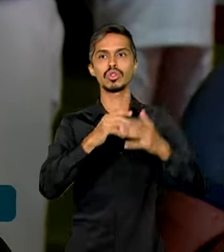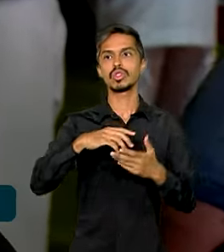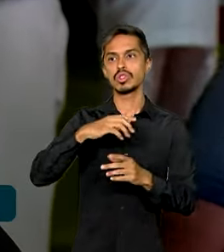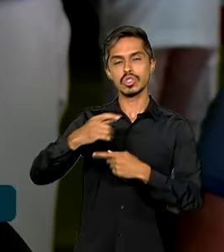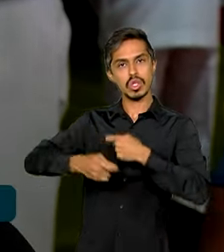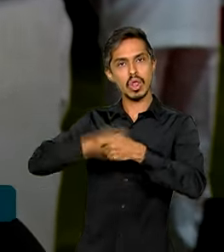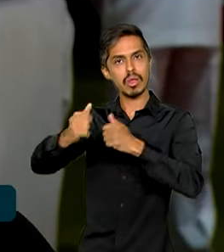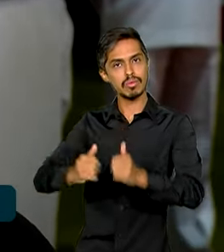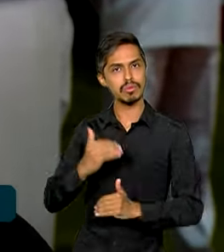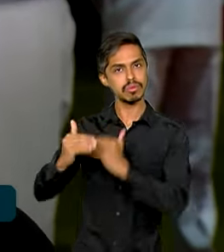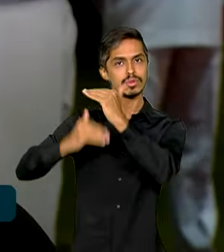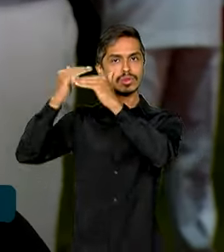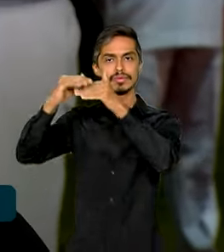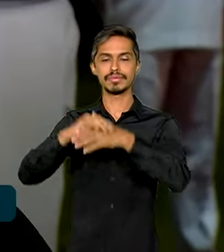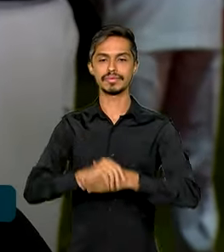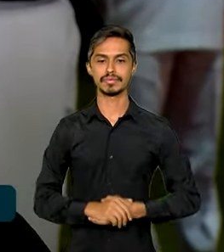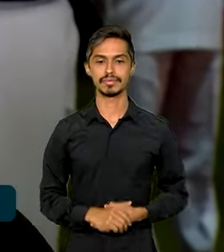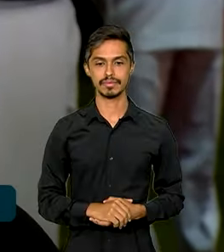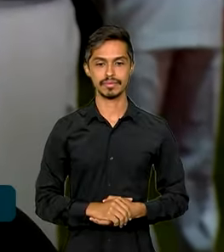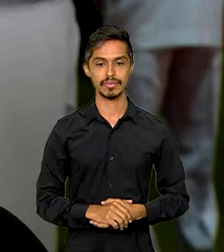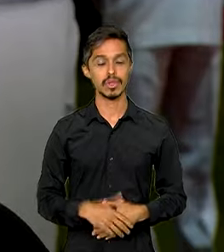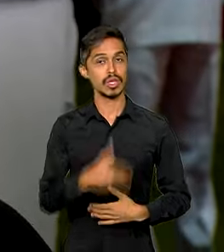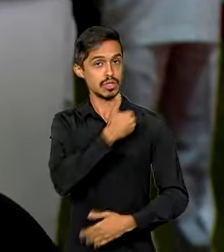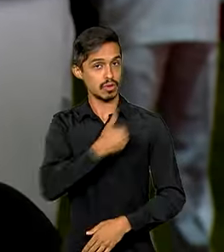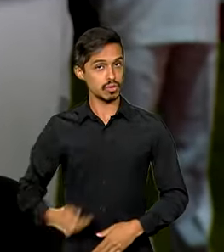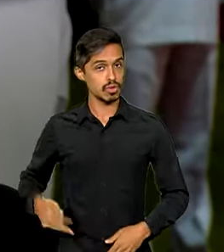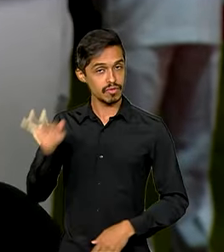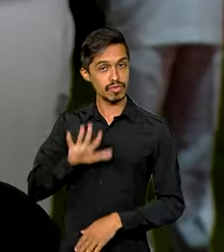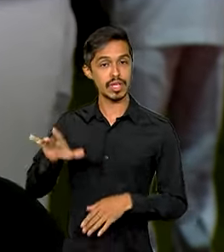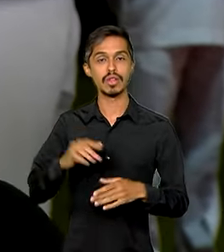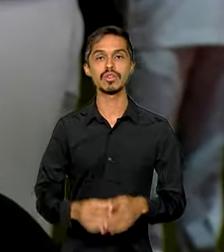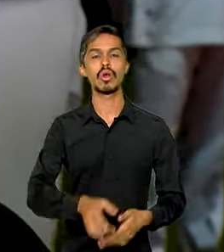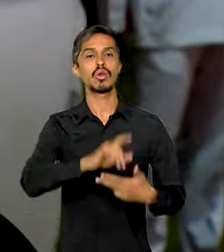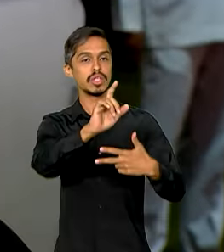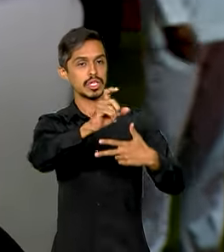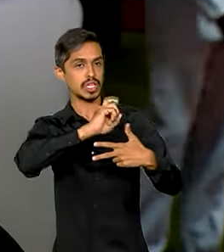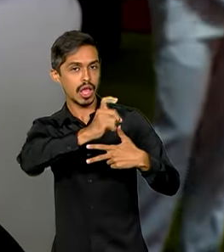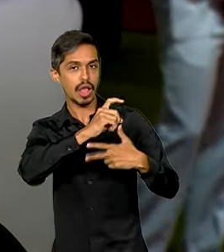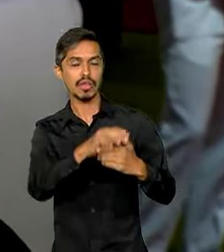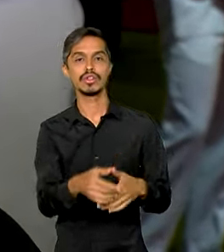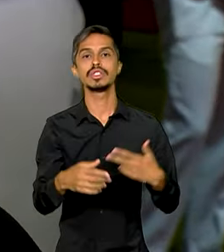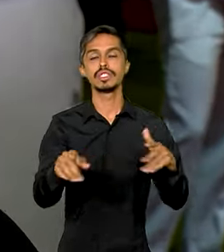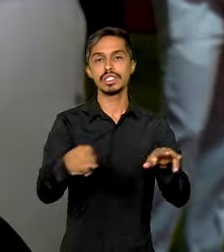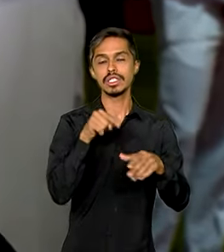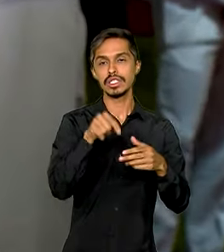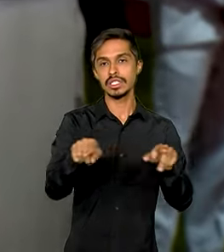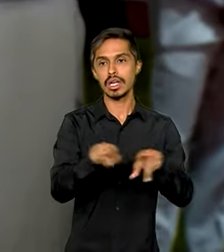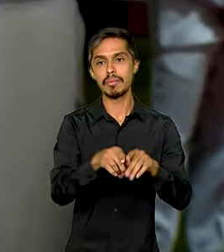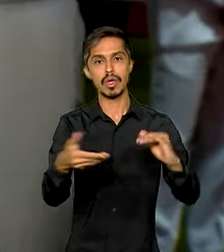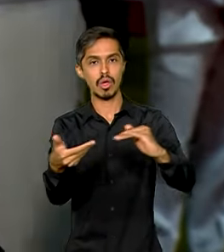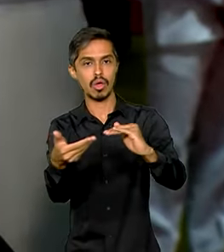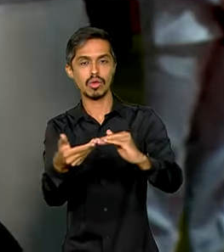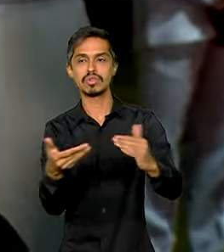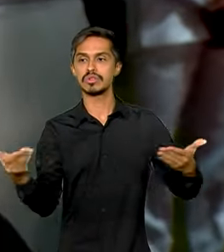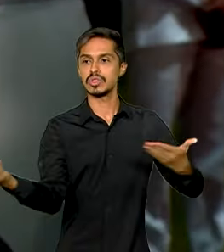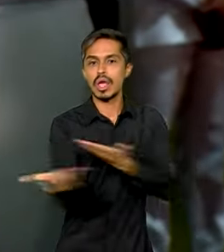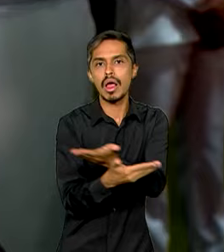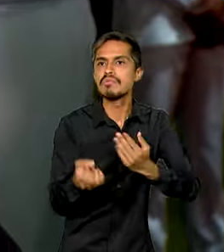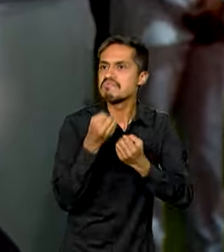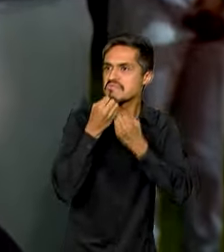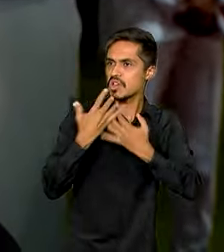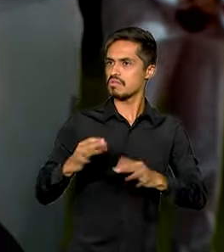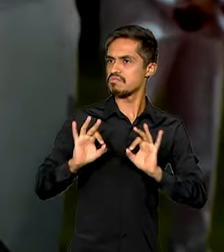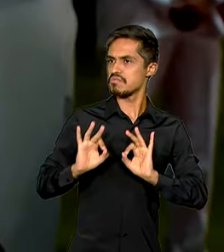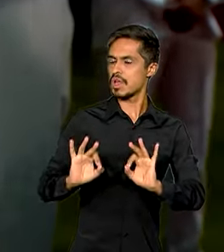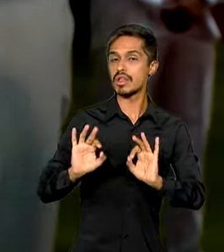ministério e as relações institucionais do governo federal do executivo com o Congresso Nacional Estão melhores do que nunca e tem certeza